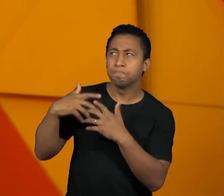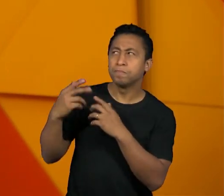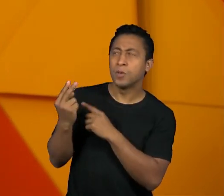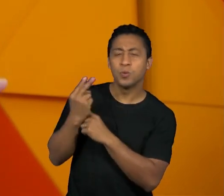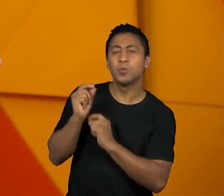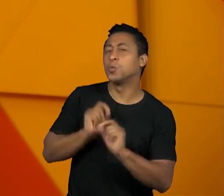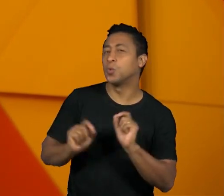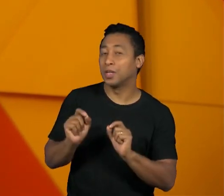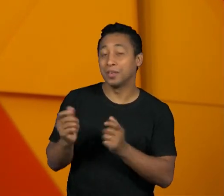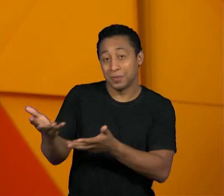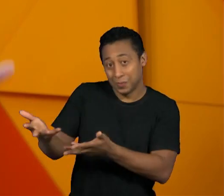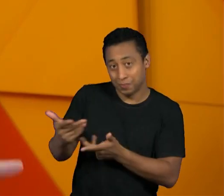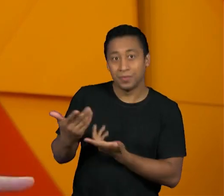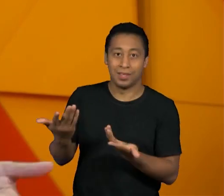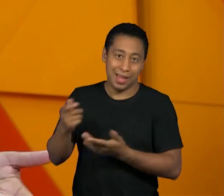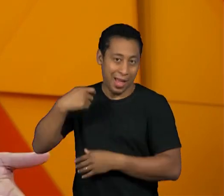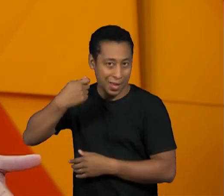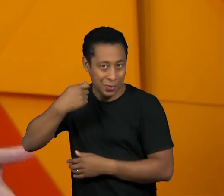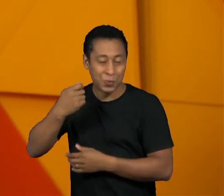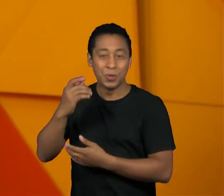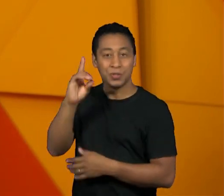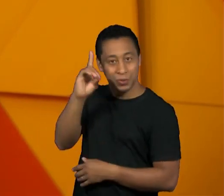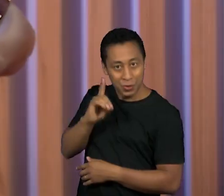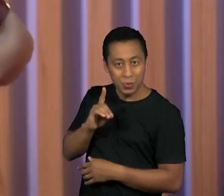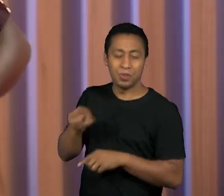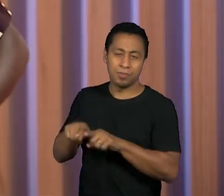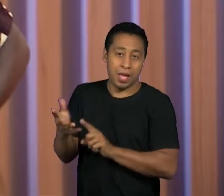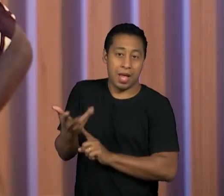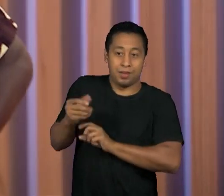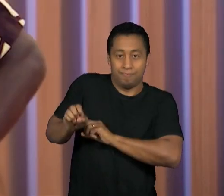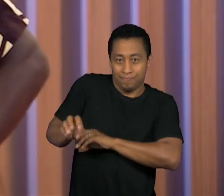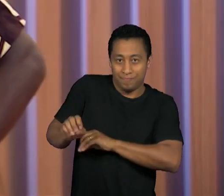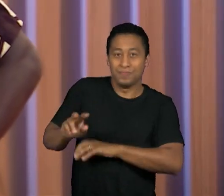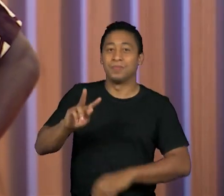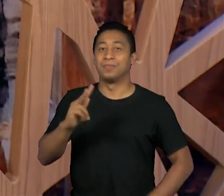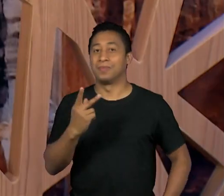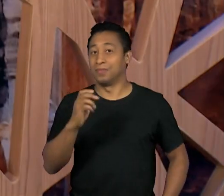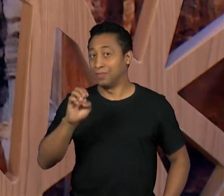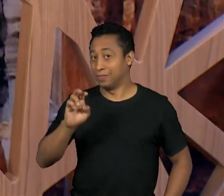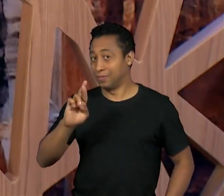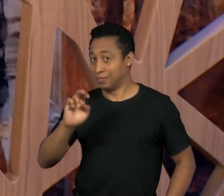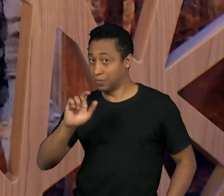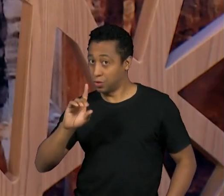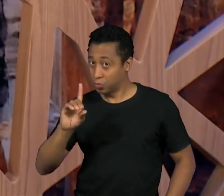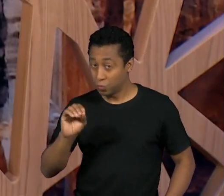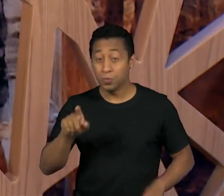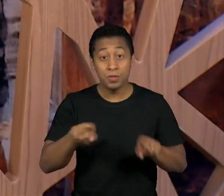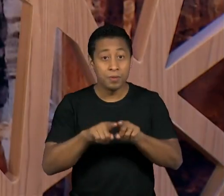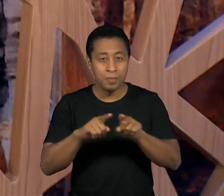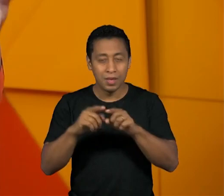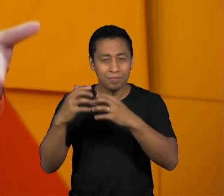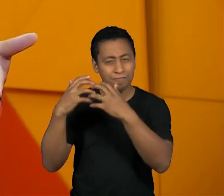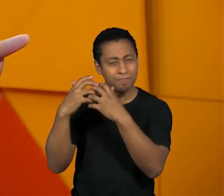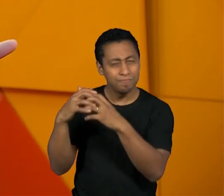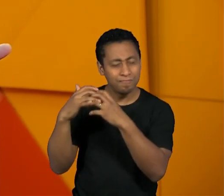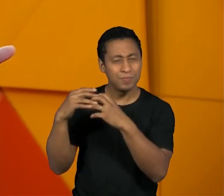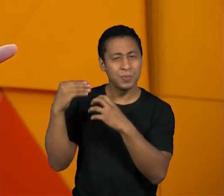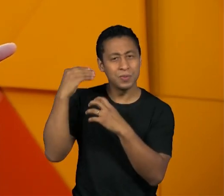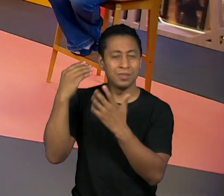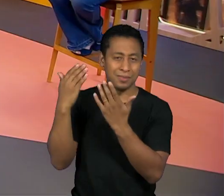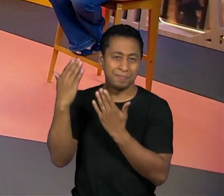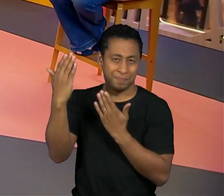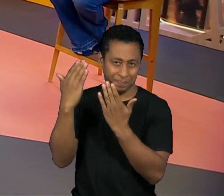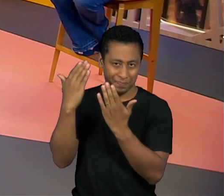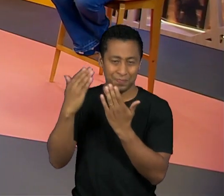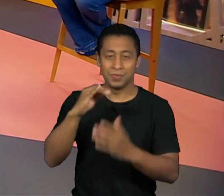o ator, diretor e arte-educador Heraldo Firmino e a neuropsicóloga Juliana Silva. Boa noite,